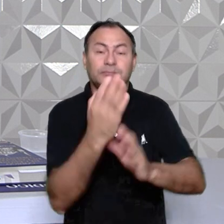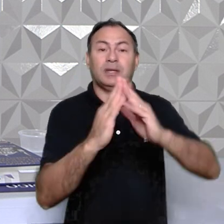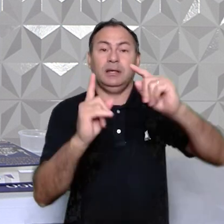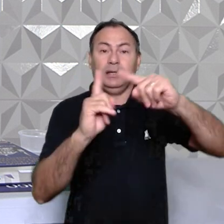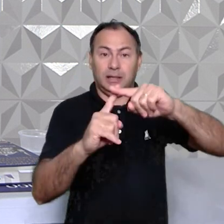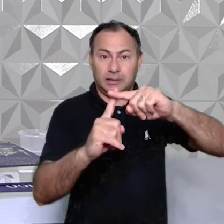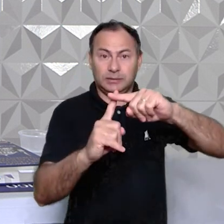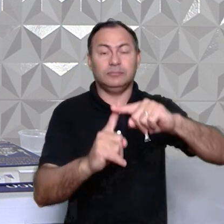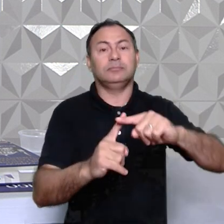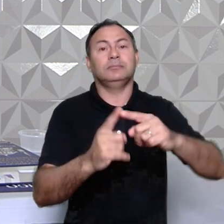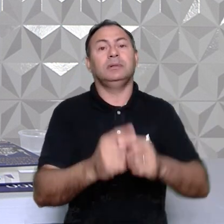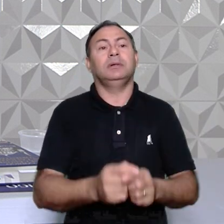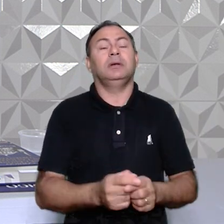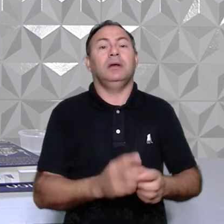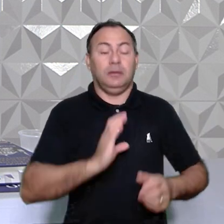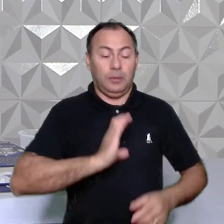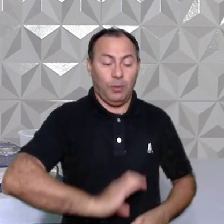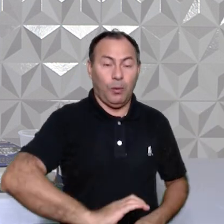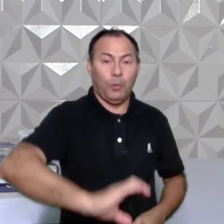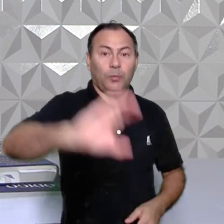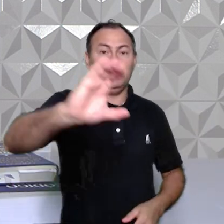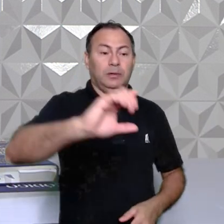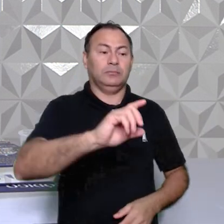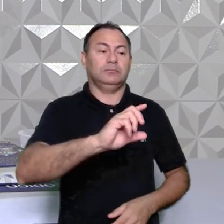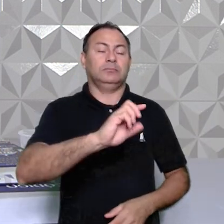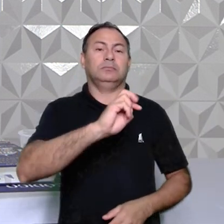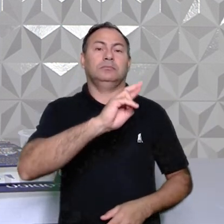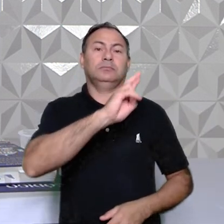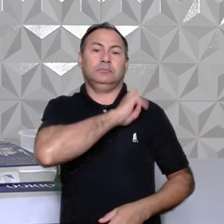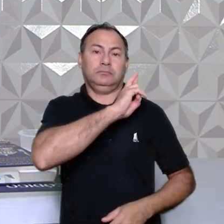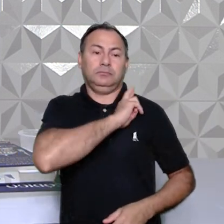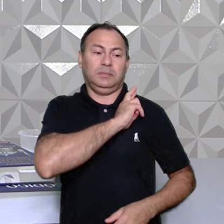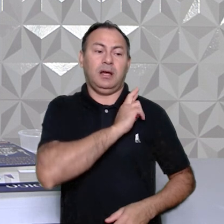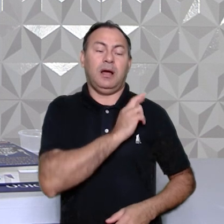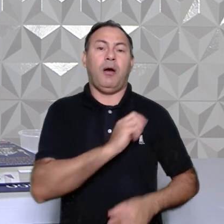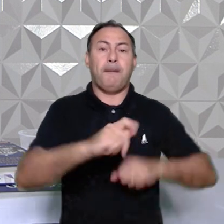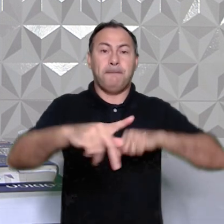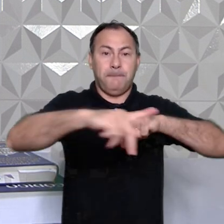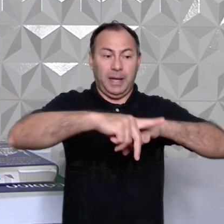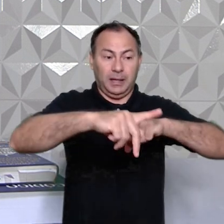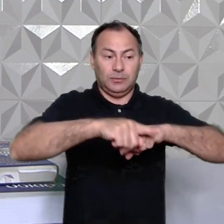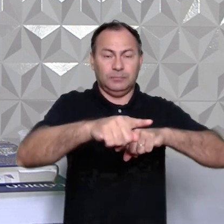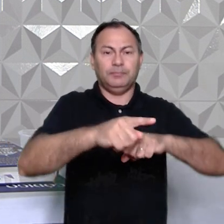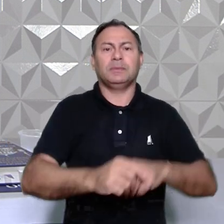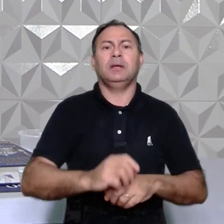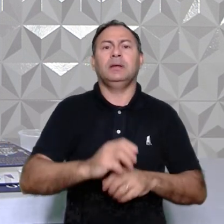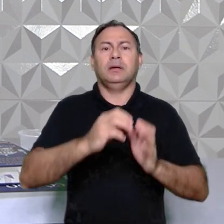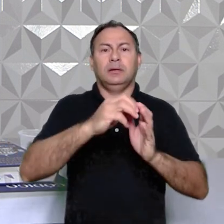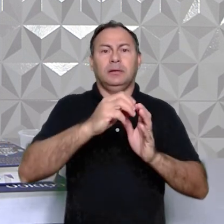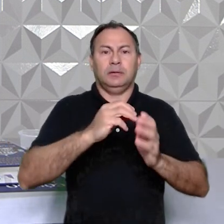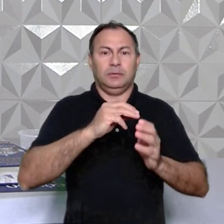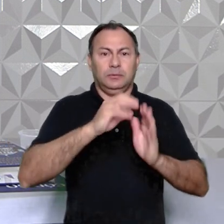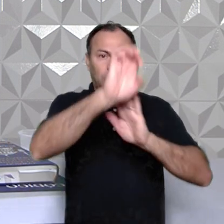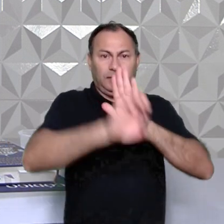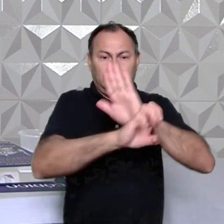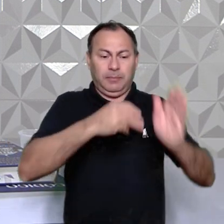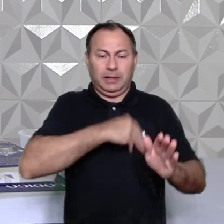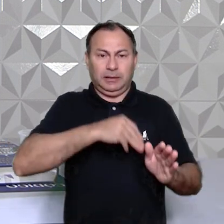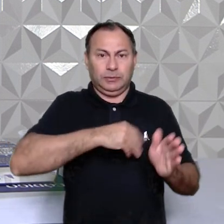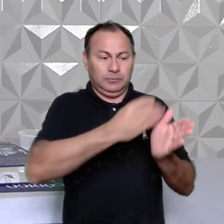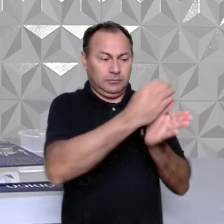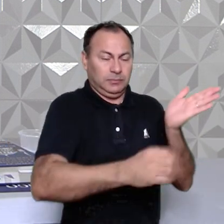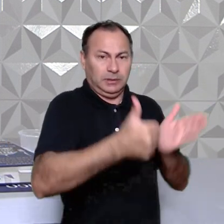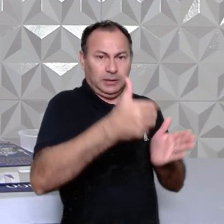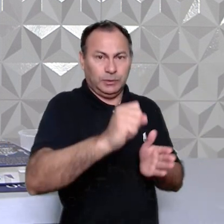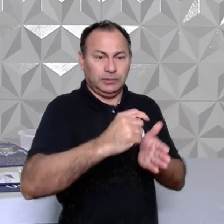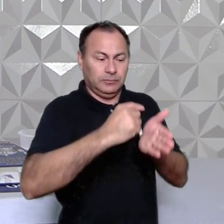igreja e confia ao governo do apóstolo São Pedro. Em Mateus 18,